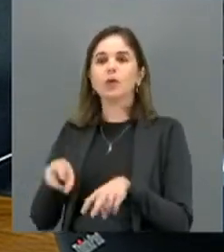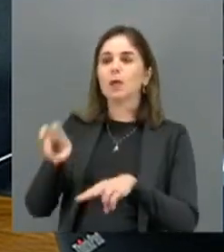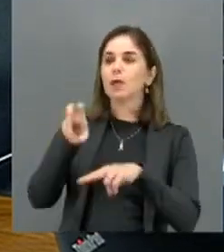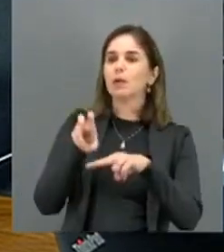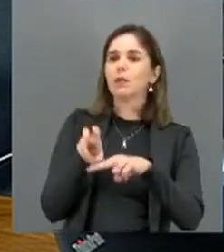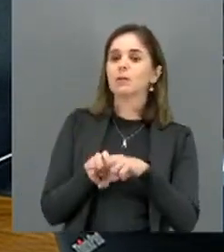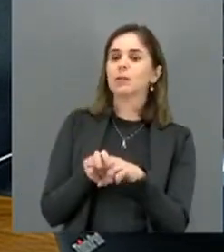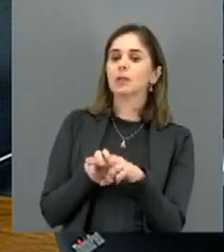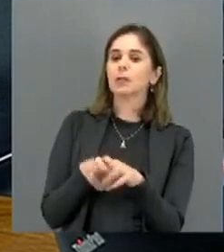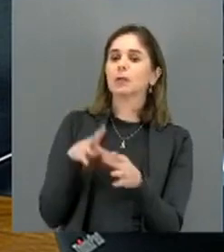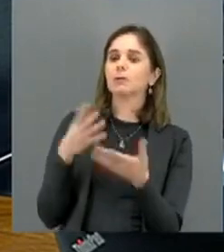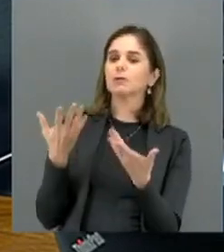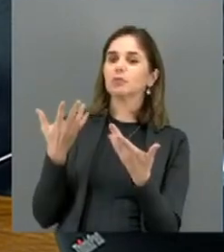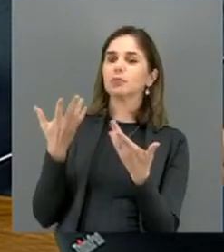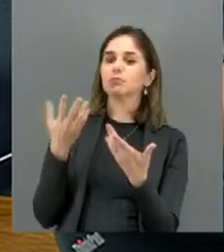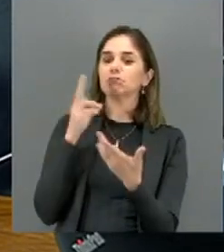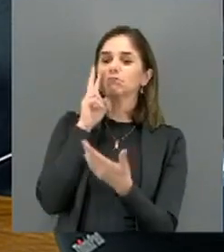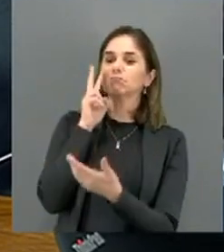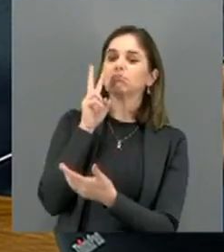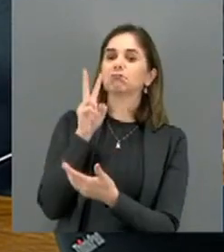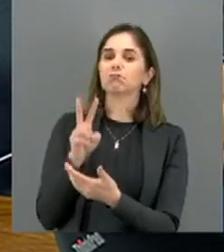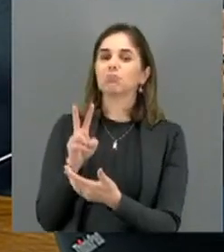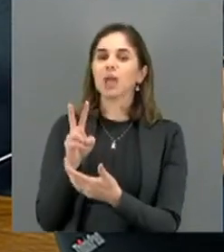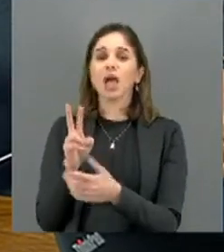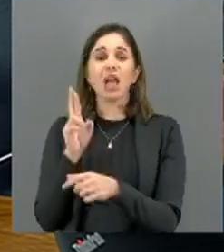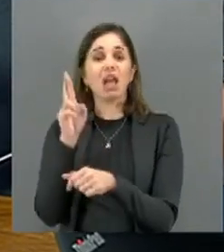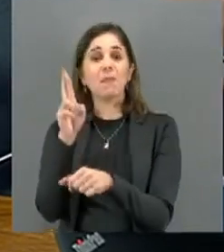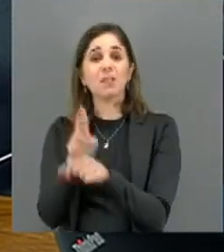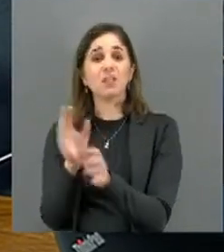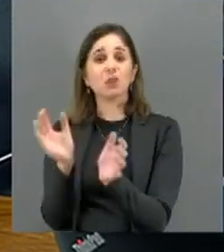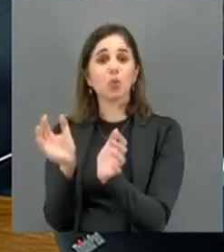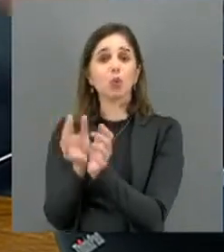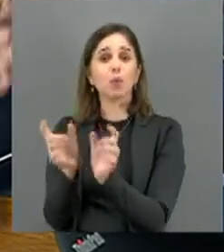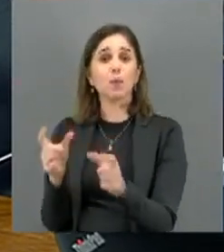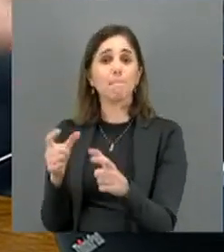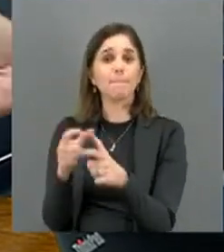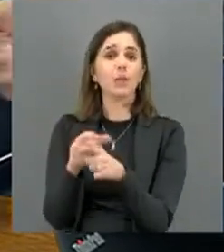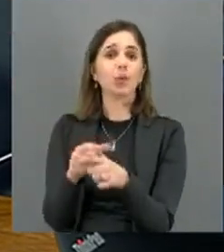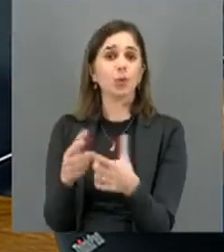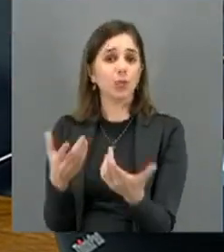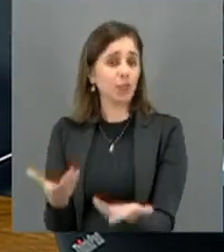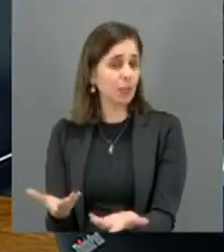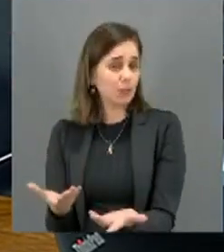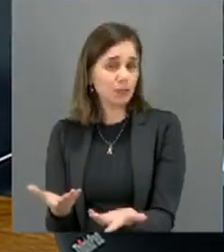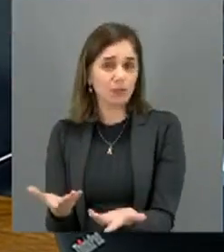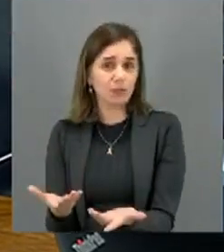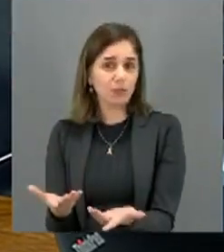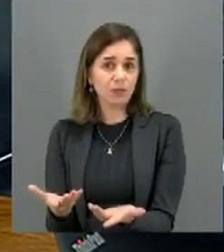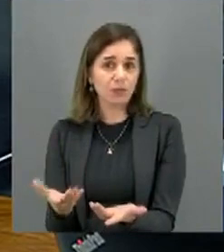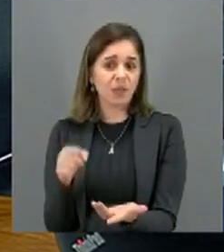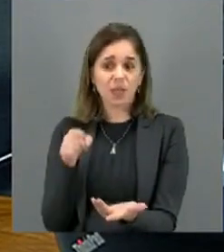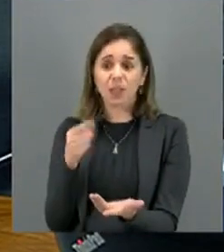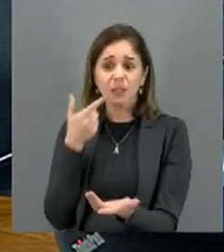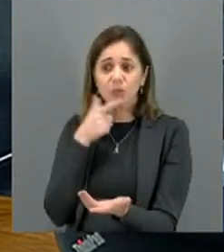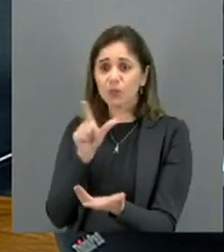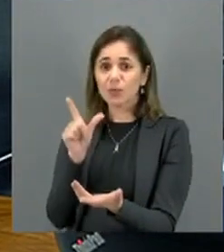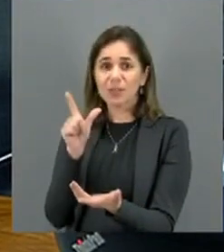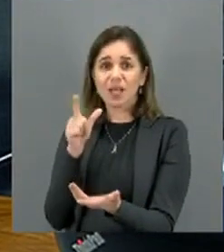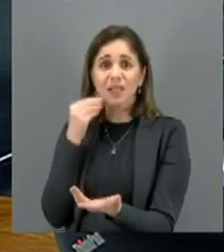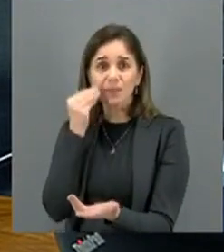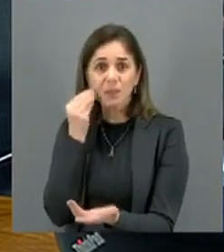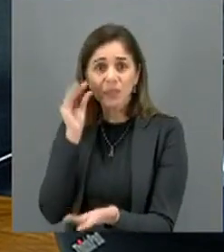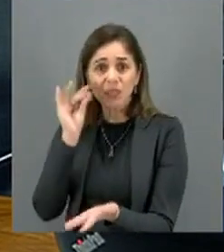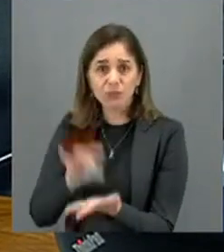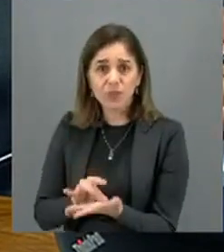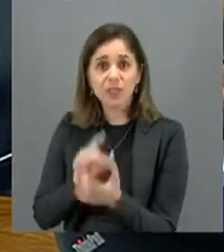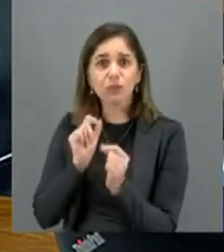narrativas, representando grupos específicos e minoritários, por mais representativos que sejam da sociedade. É importante nós